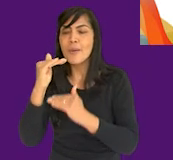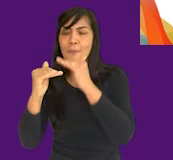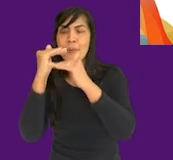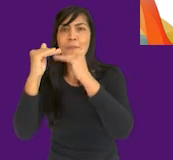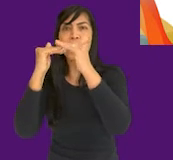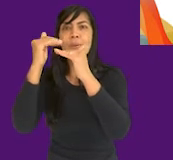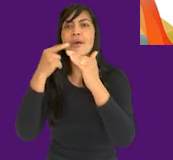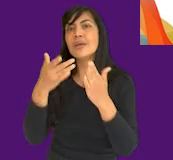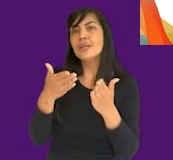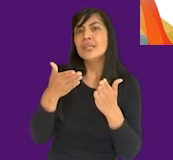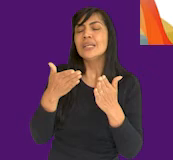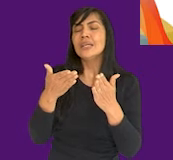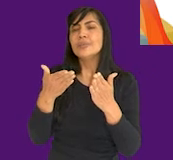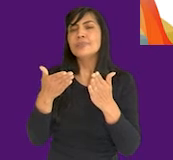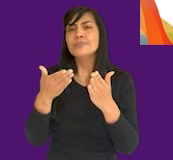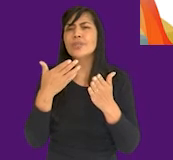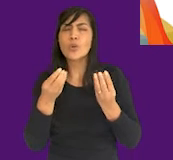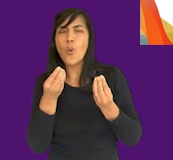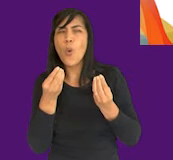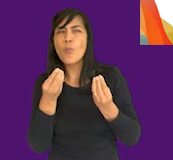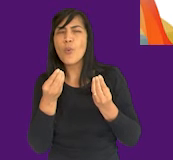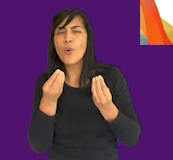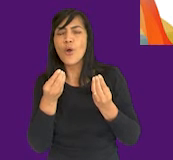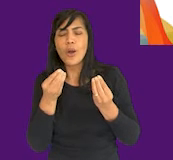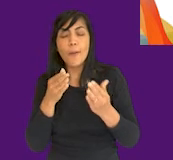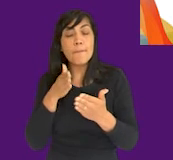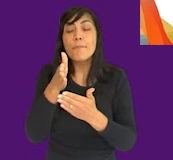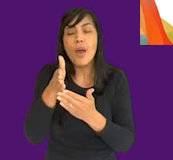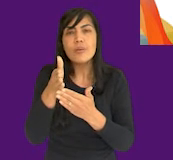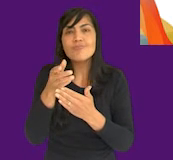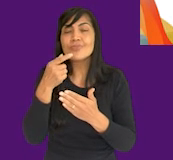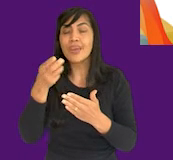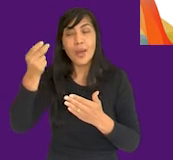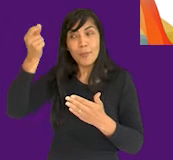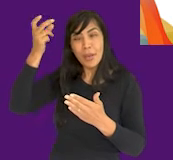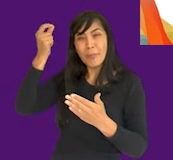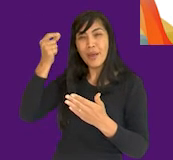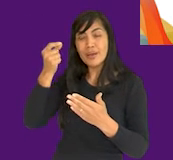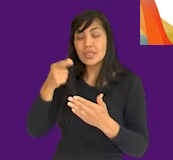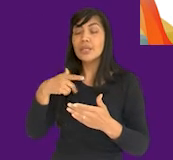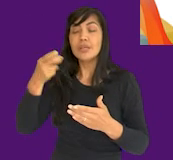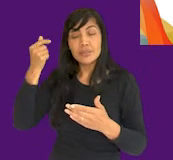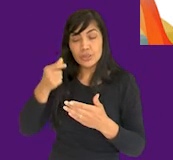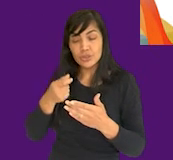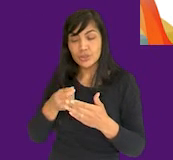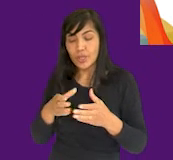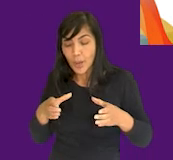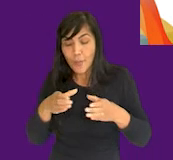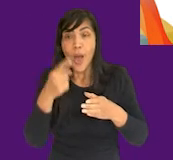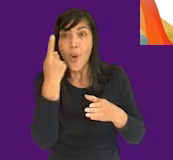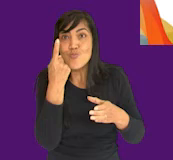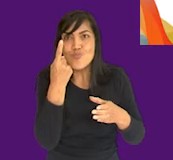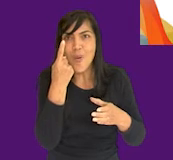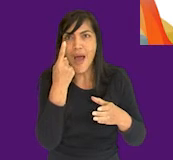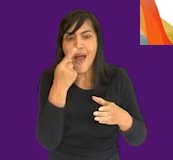qual seria também esse essa forma de chegar até lá no passado a gente passava esse trabalho para uma equipe